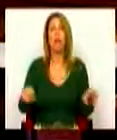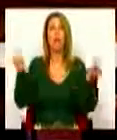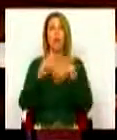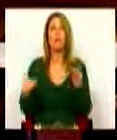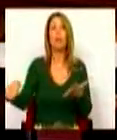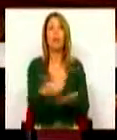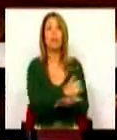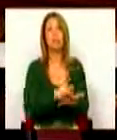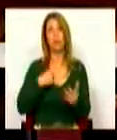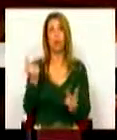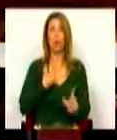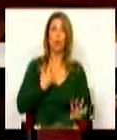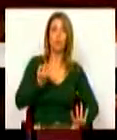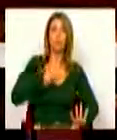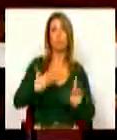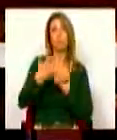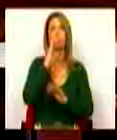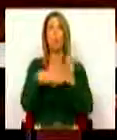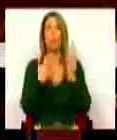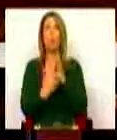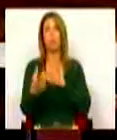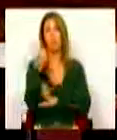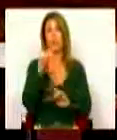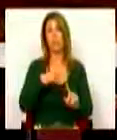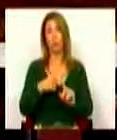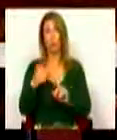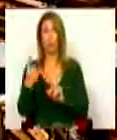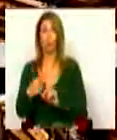que temos que obter no quadro financeiro plurianual. Muito obrigado. Muito obrigado.